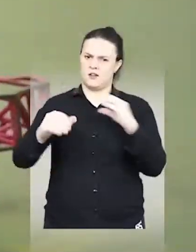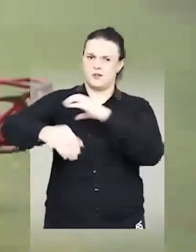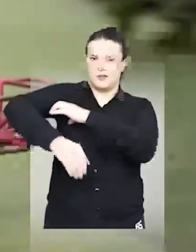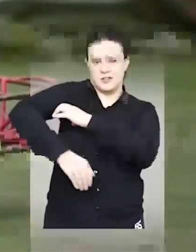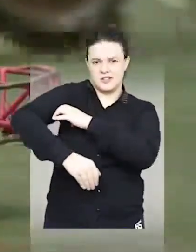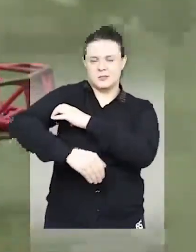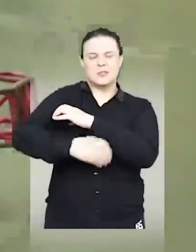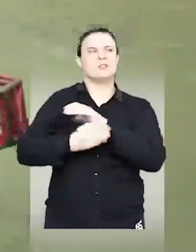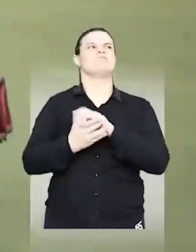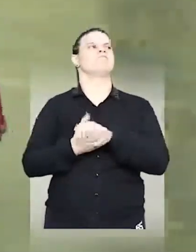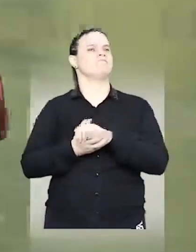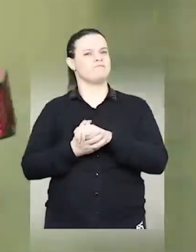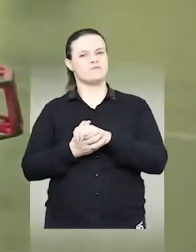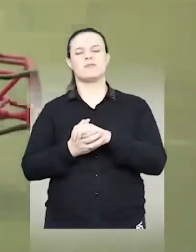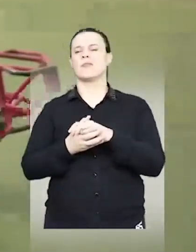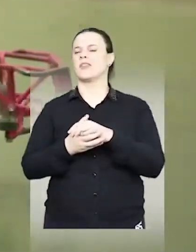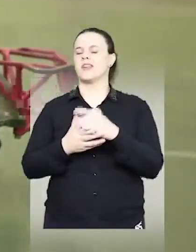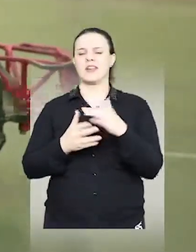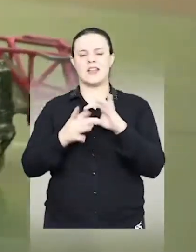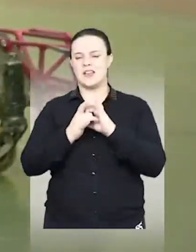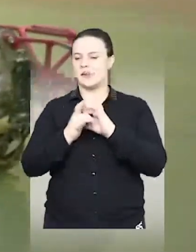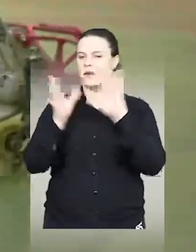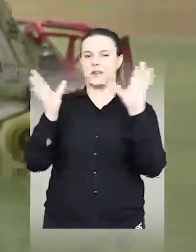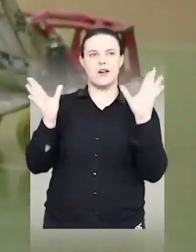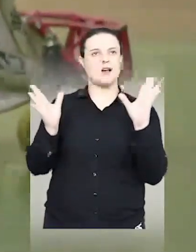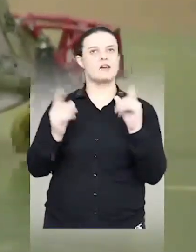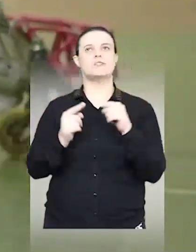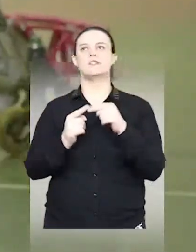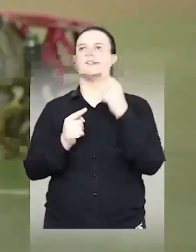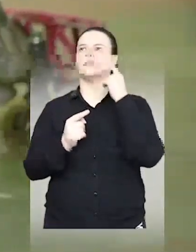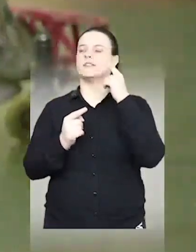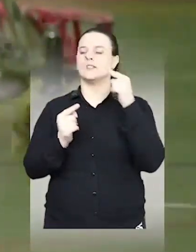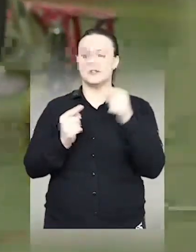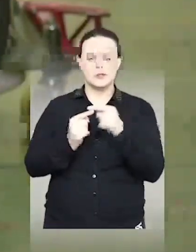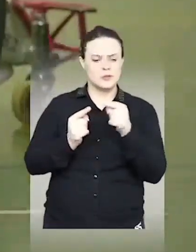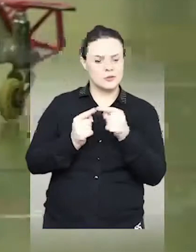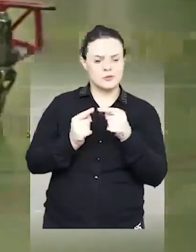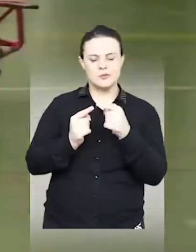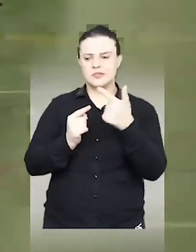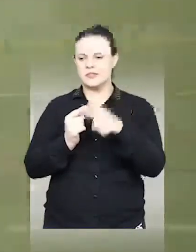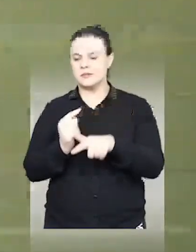rugby para mim significa muita coisa, liberdade,